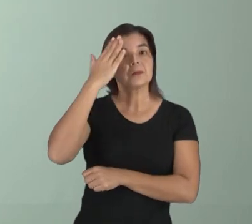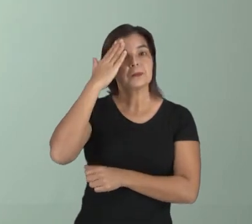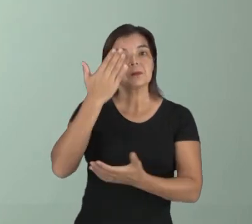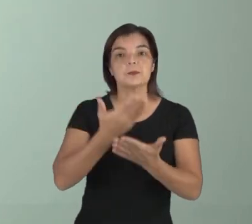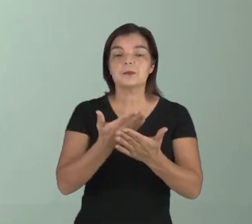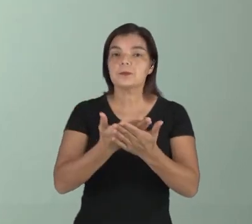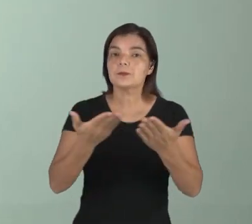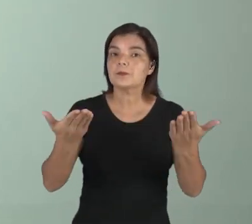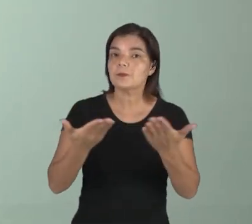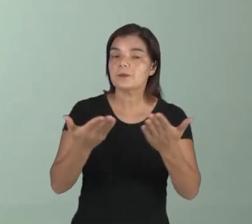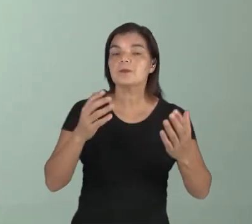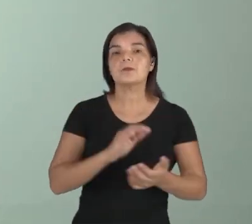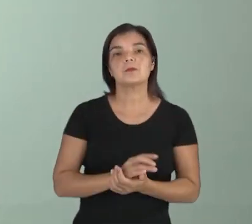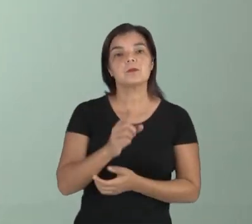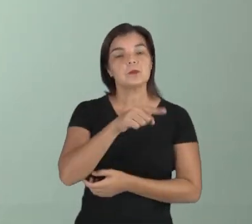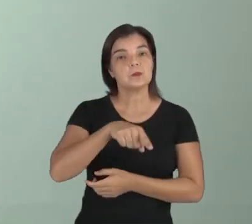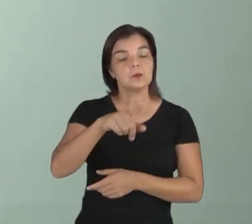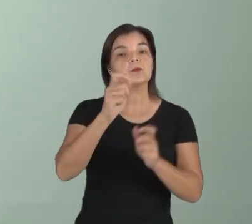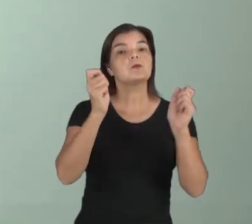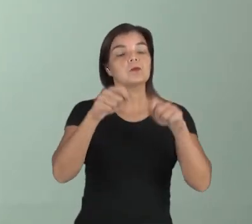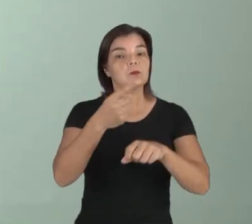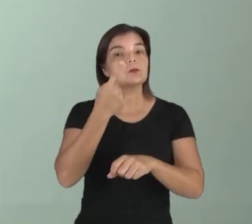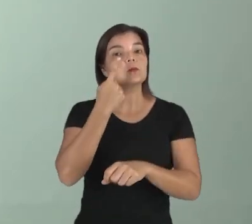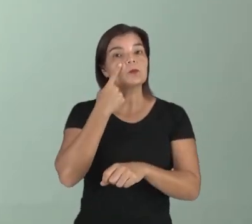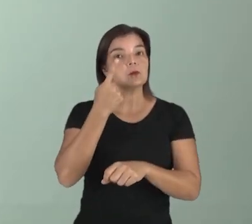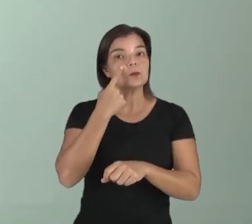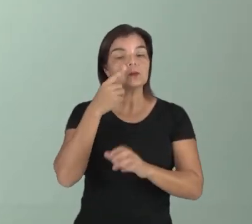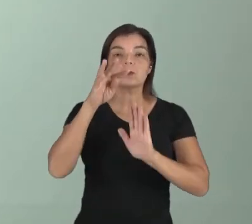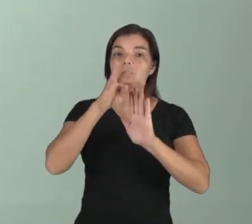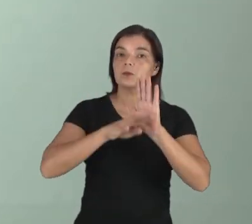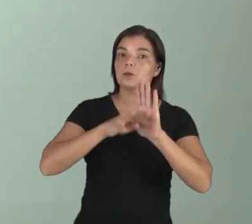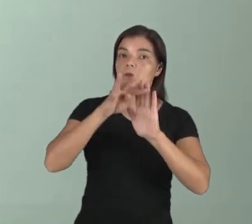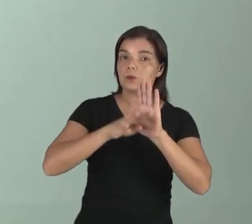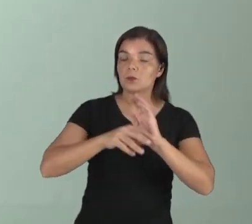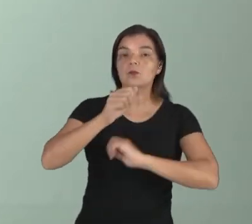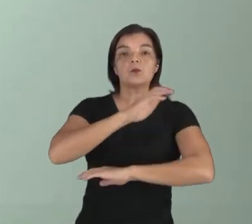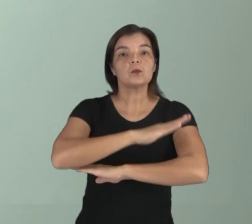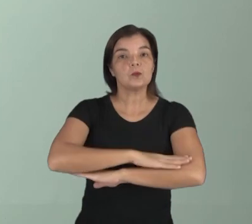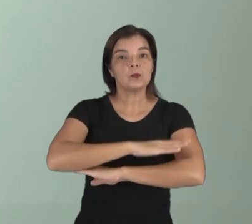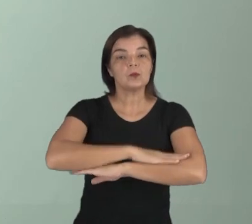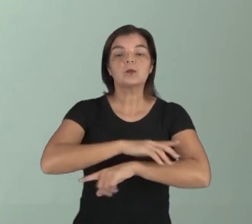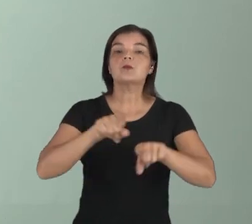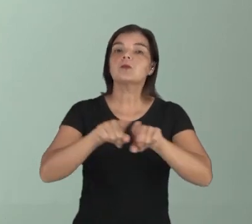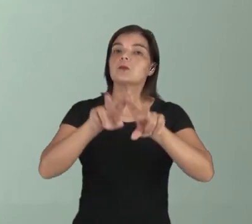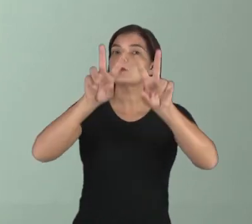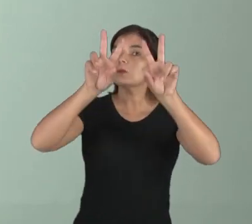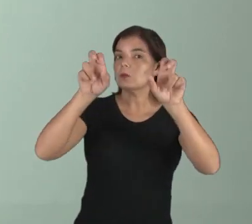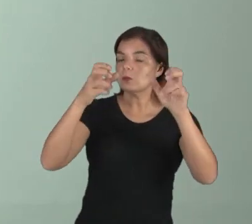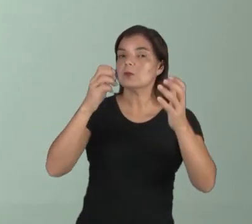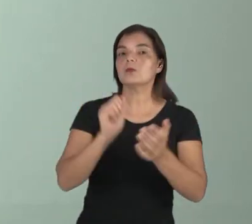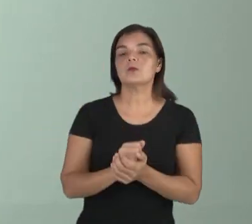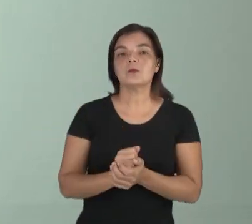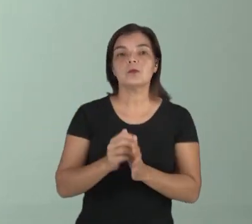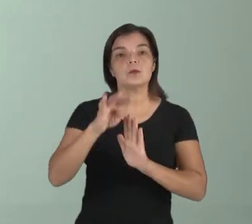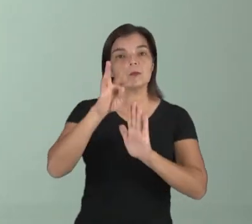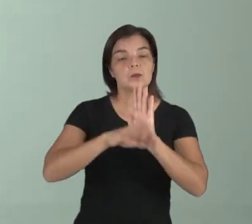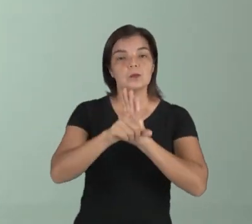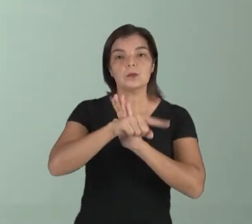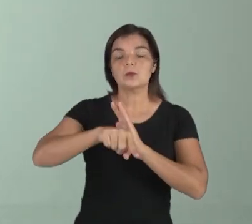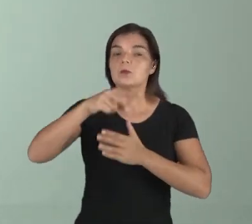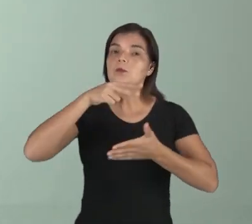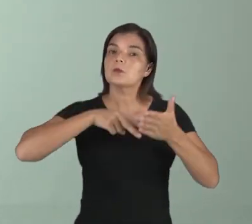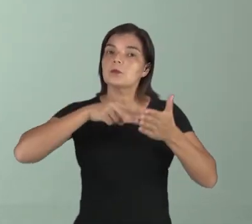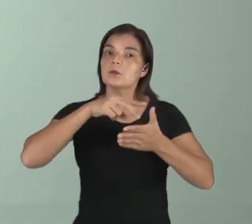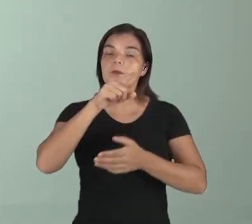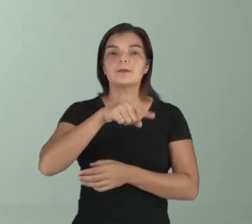nossa aula de hoje, que vocês possam identificar em um texto jornalístico o tema do texto que vocês